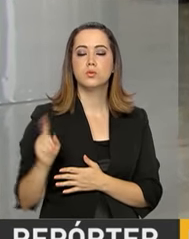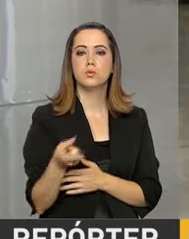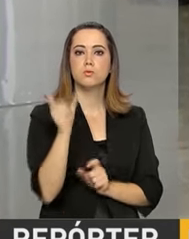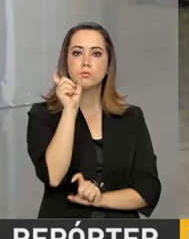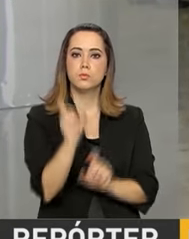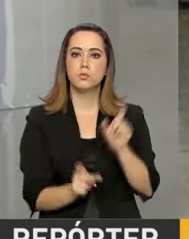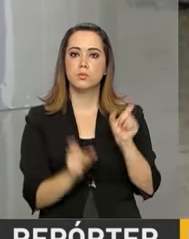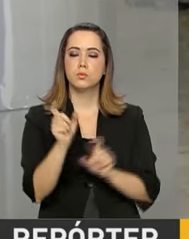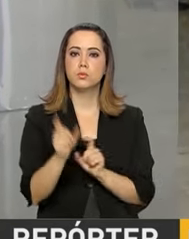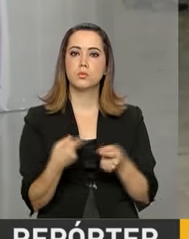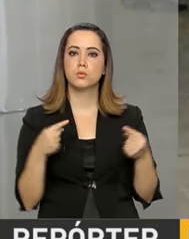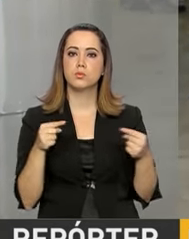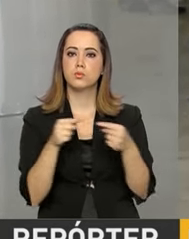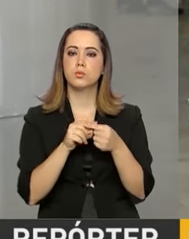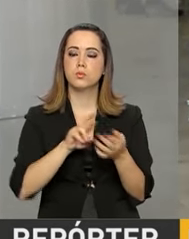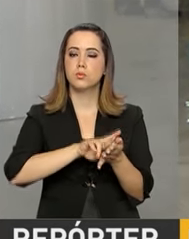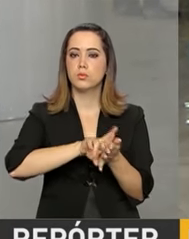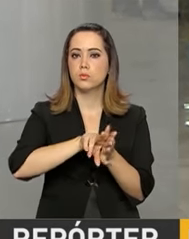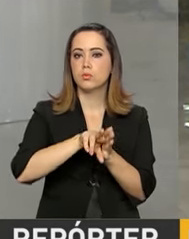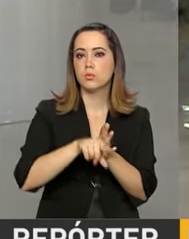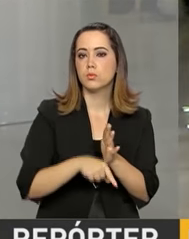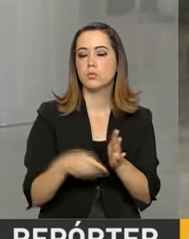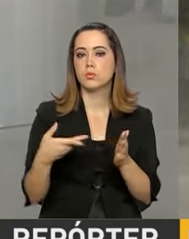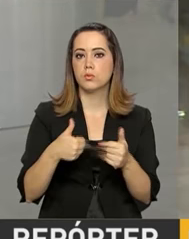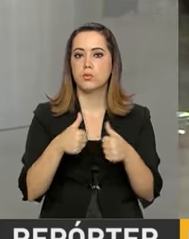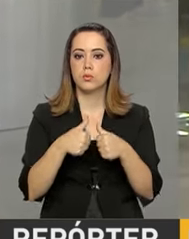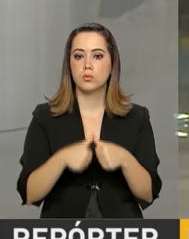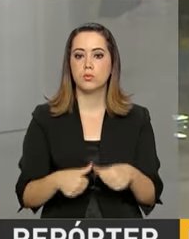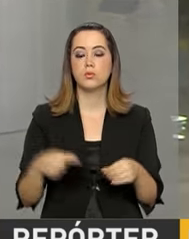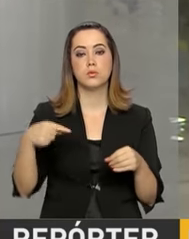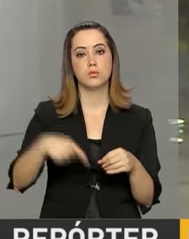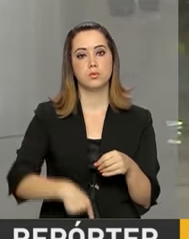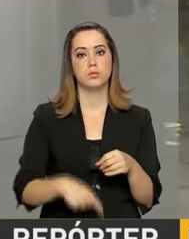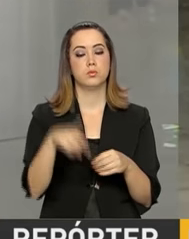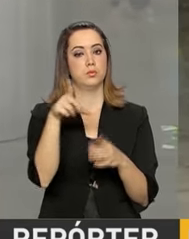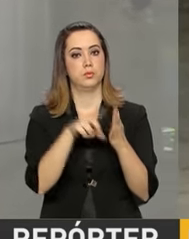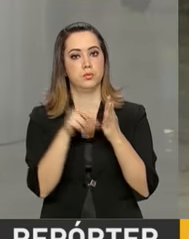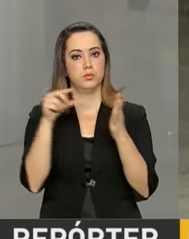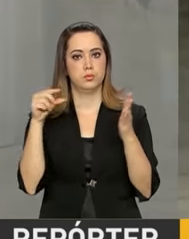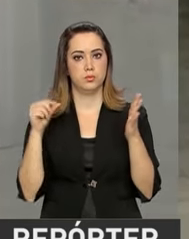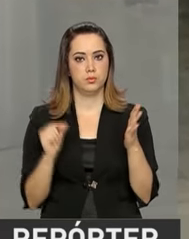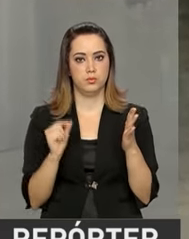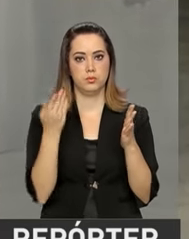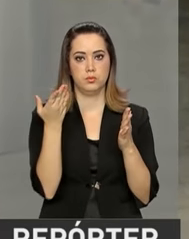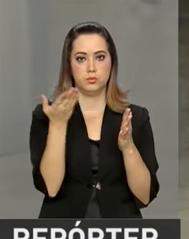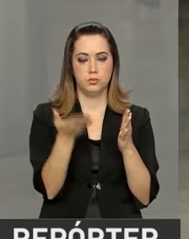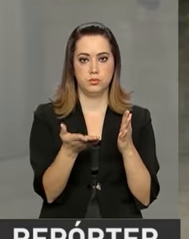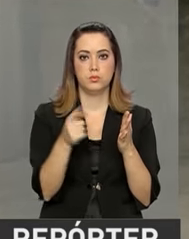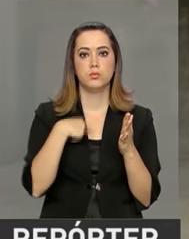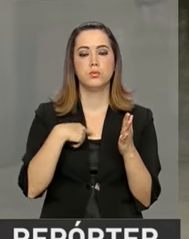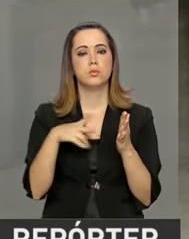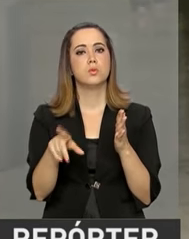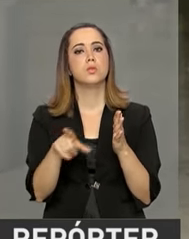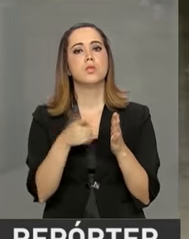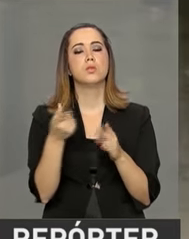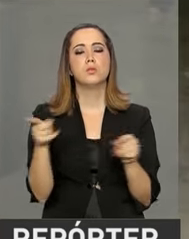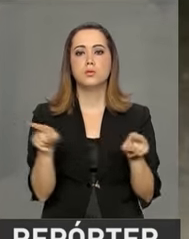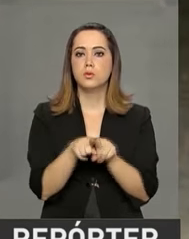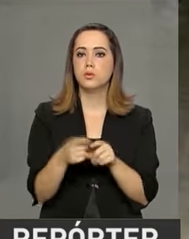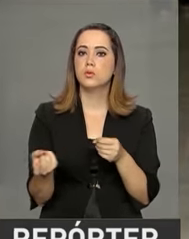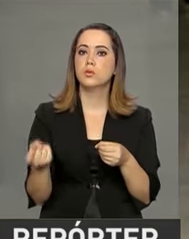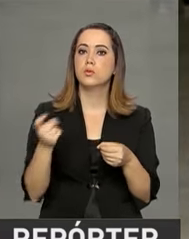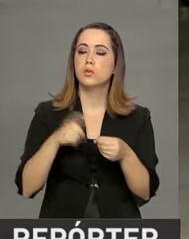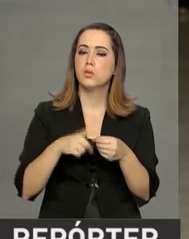aos diferentes segmentos da construção civil estiveram neste encontro aqui no Palácio do Planalto. Além da retomada de